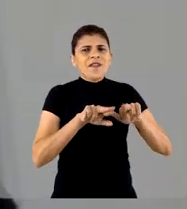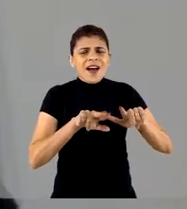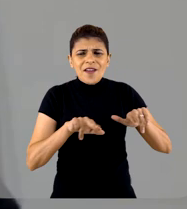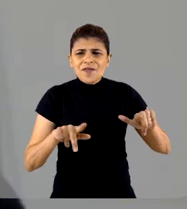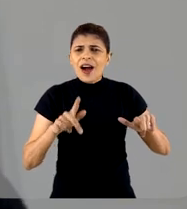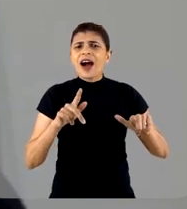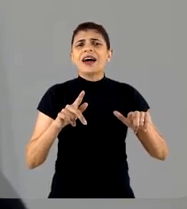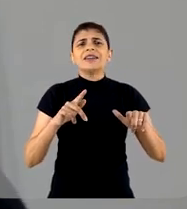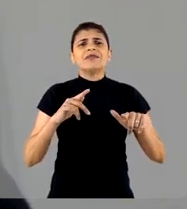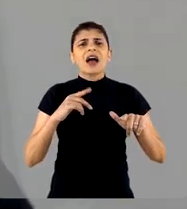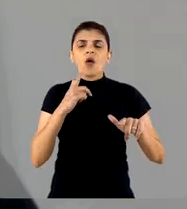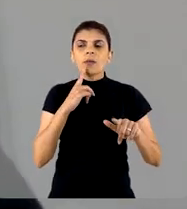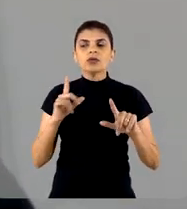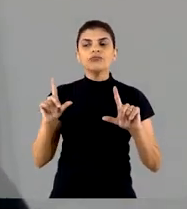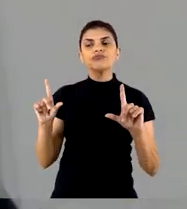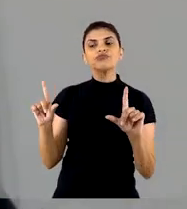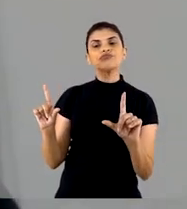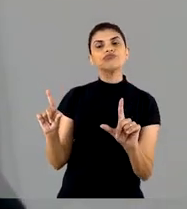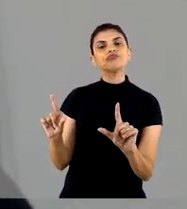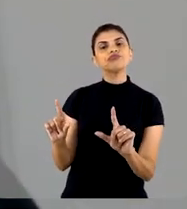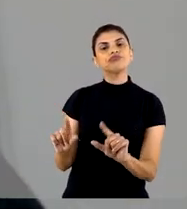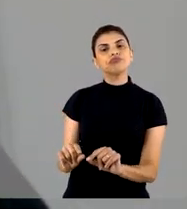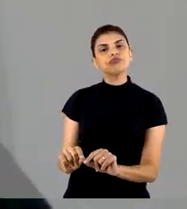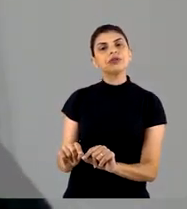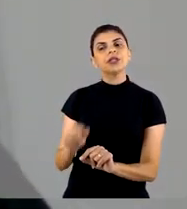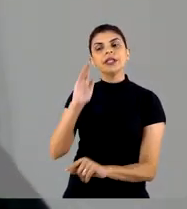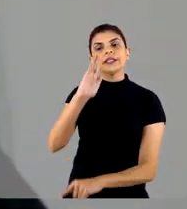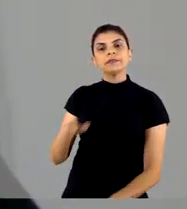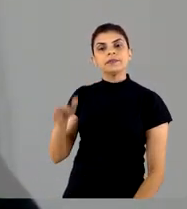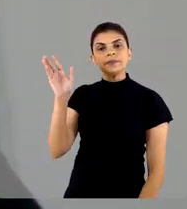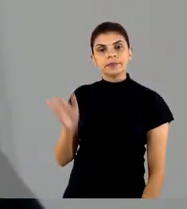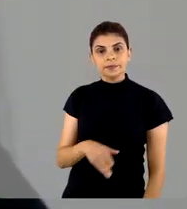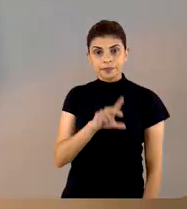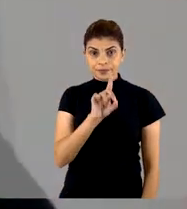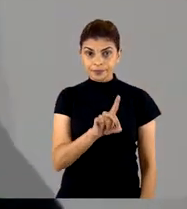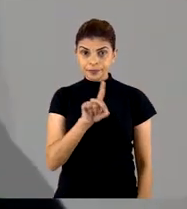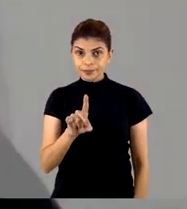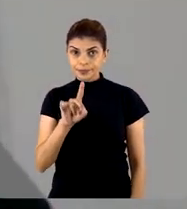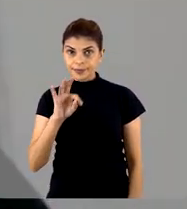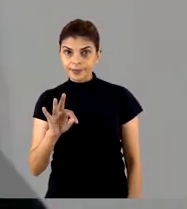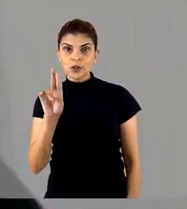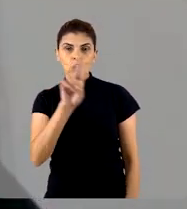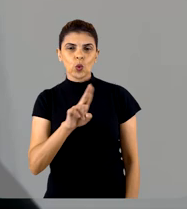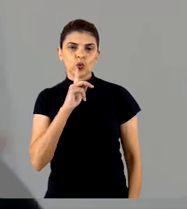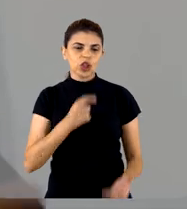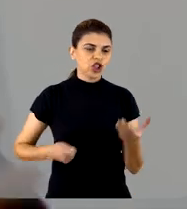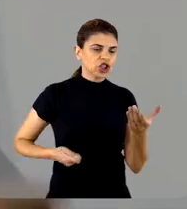né, muito devagar, né, você começa a ter a eliminação do DDT